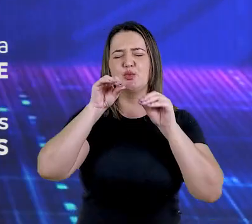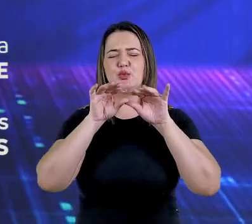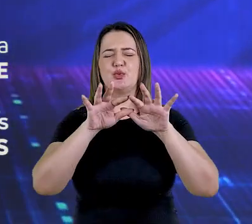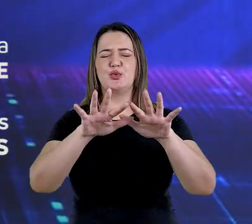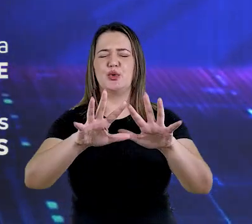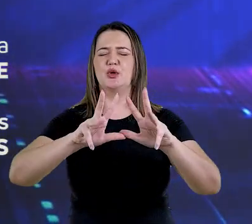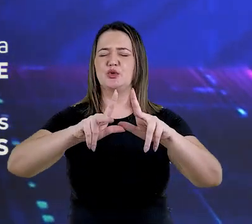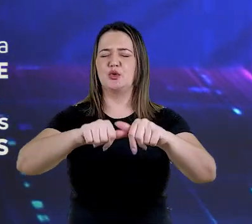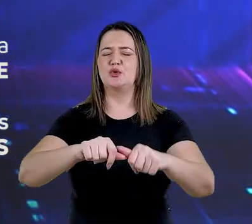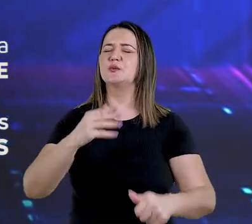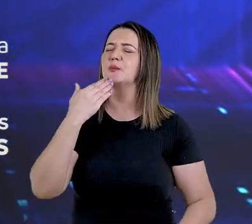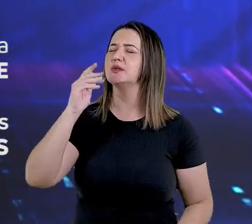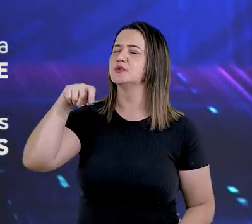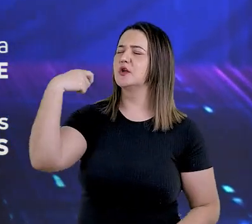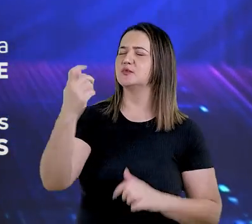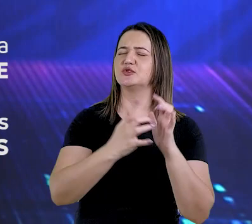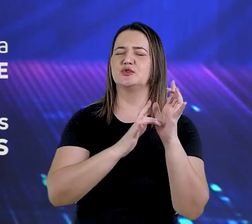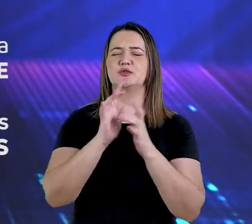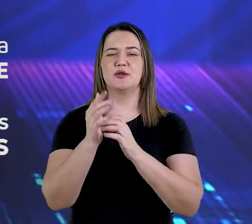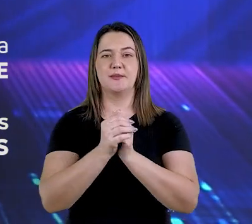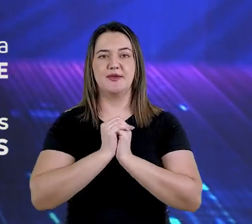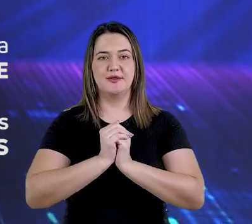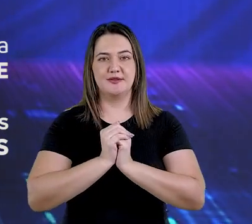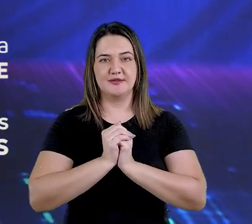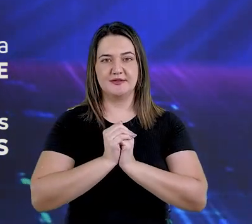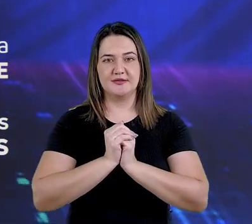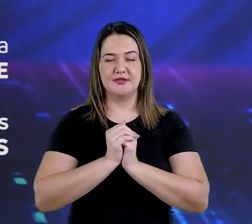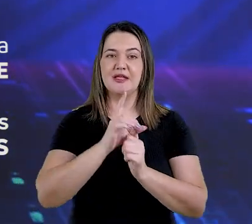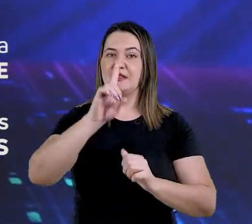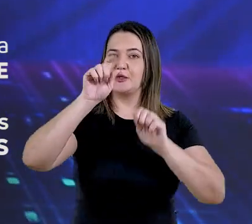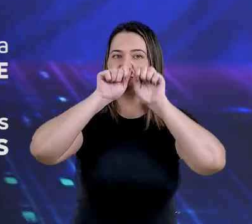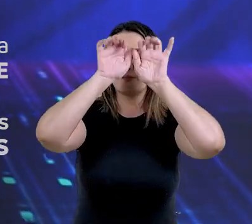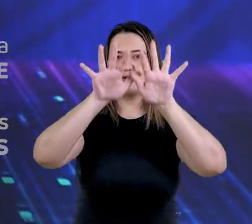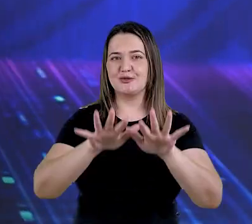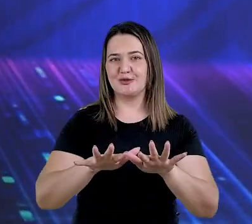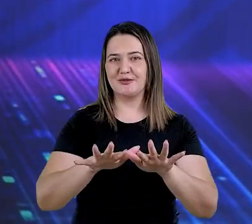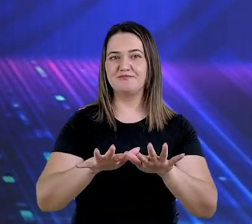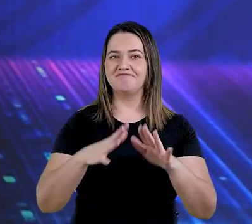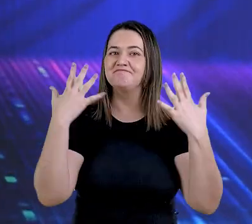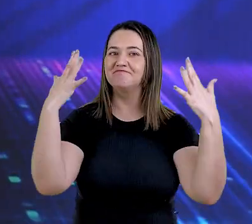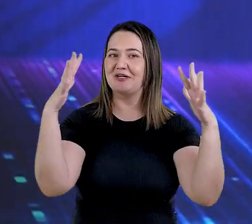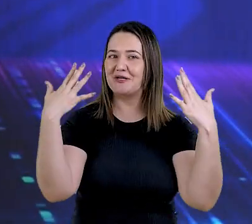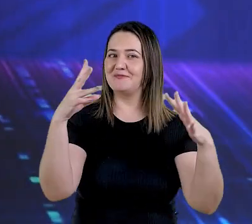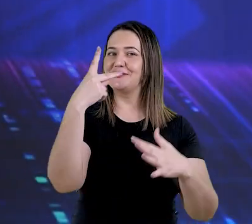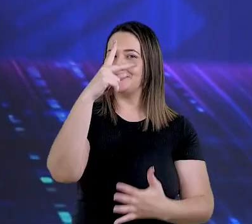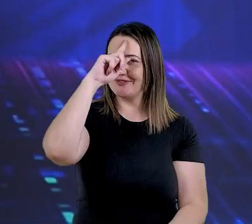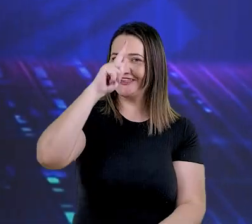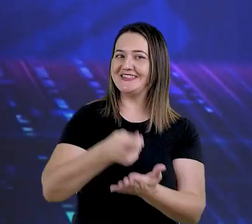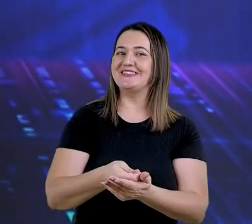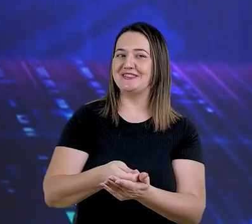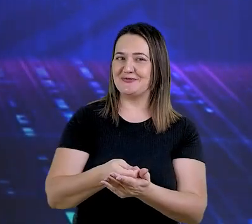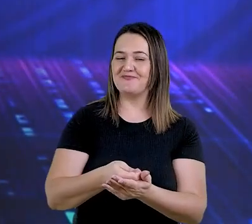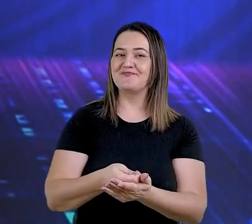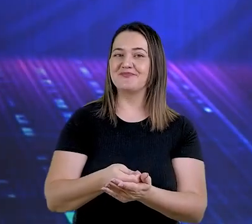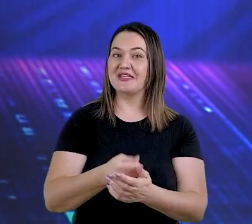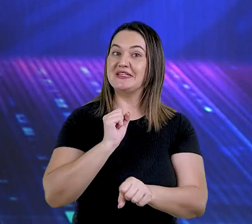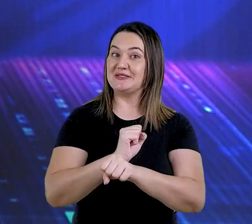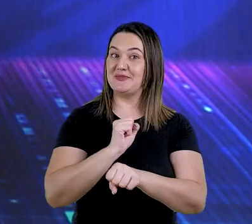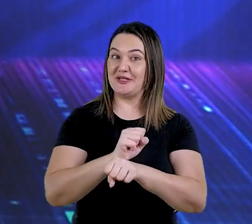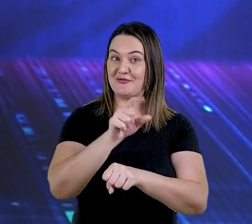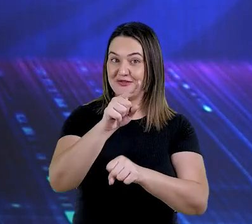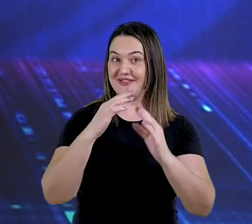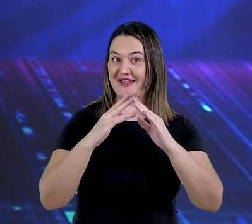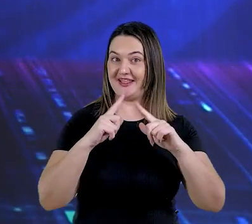peço no nome de Jesus. Amém. Deus te abençoe muito. Parabéns pela sua decisão. Esperamos